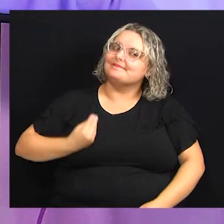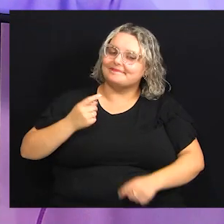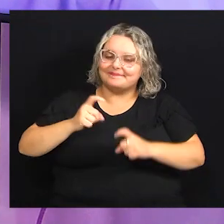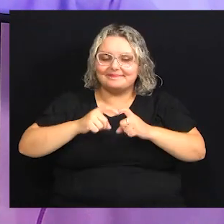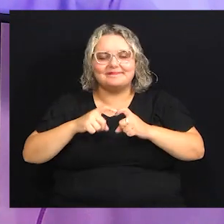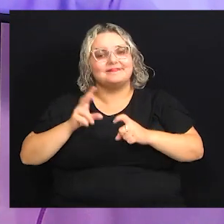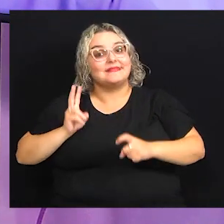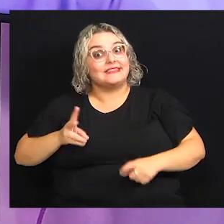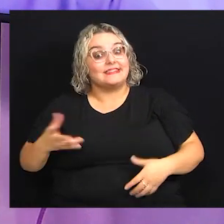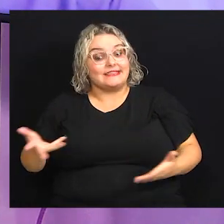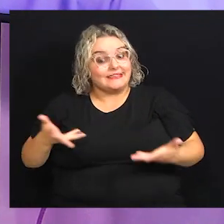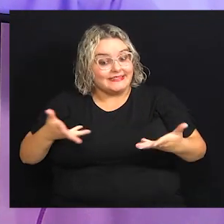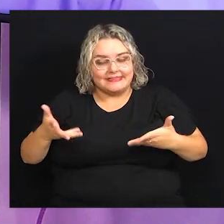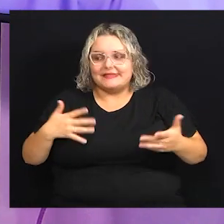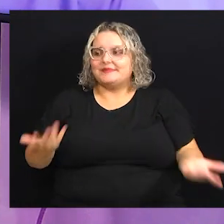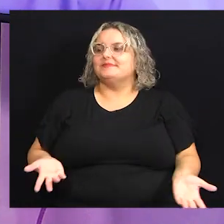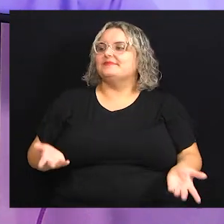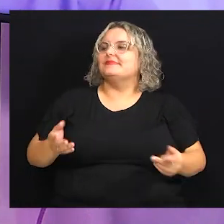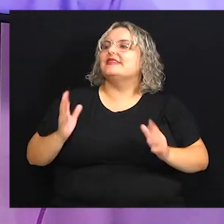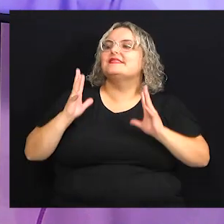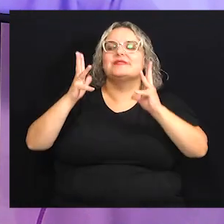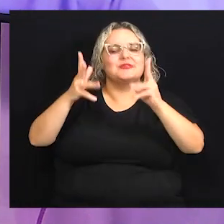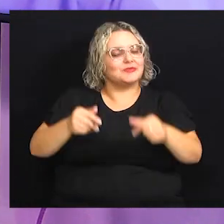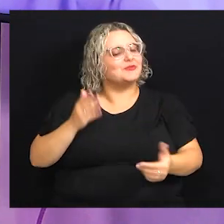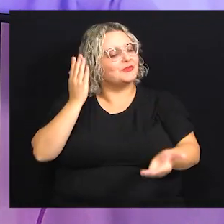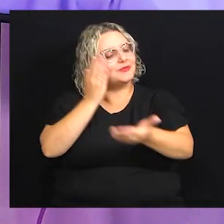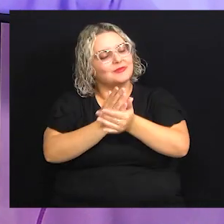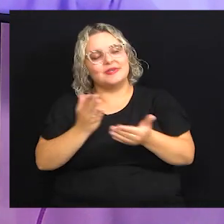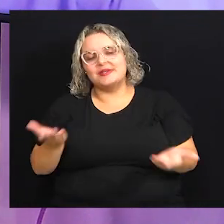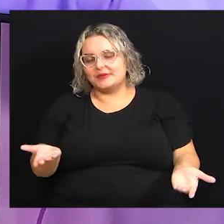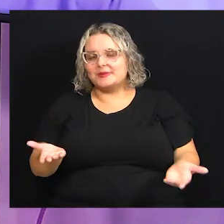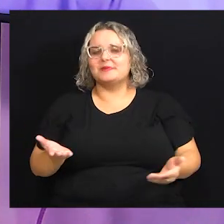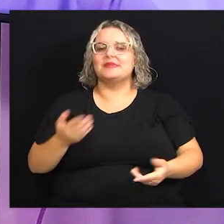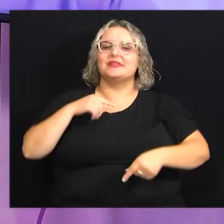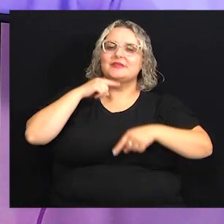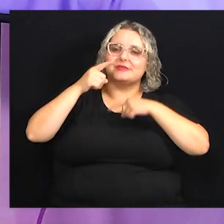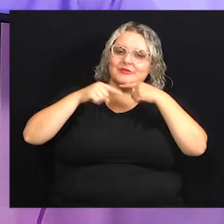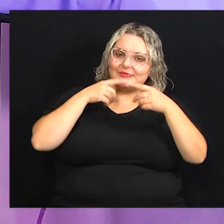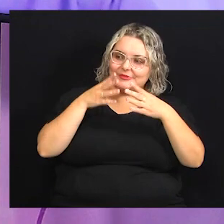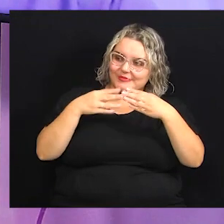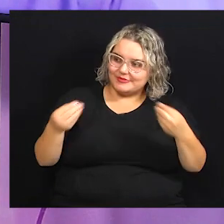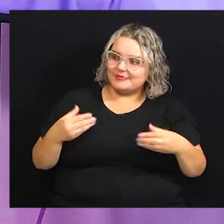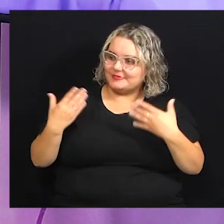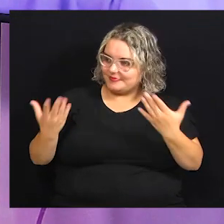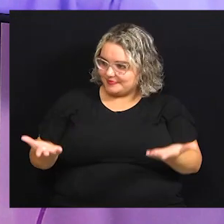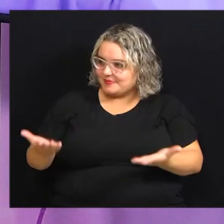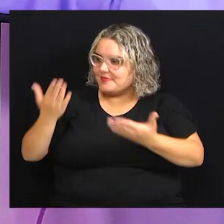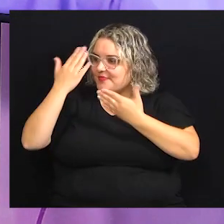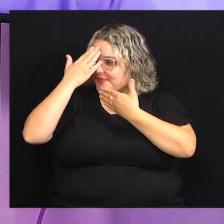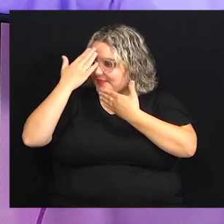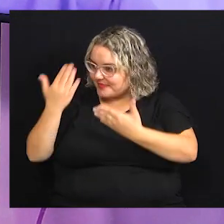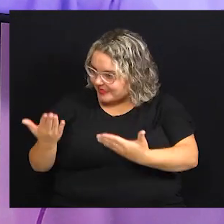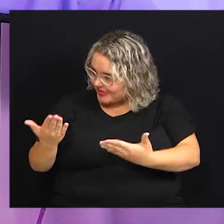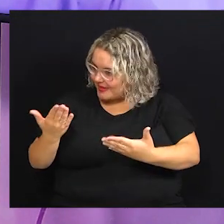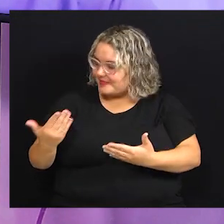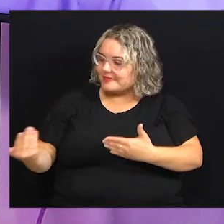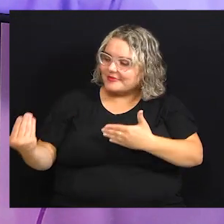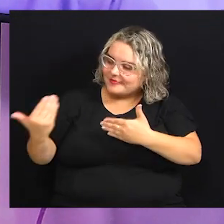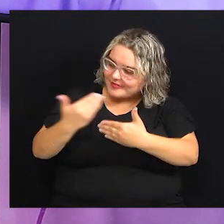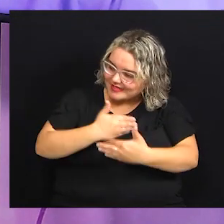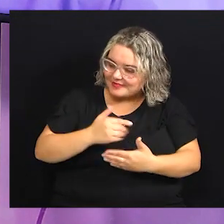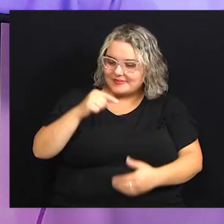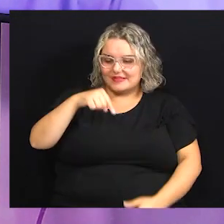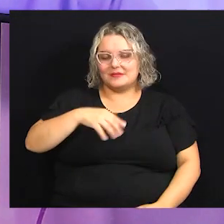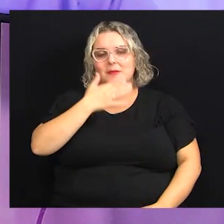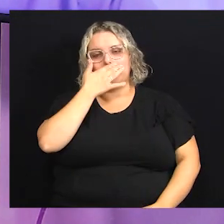médico, né, é sempre muito corrida, mas você fez questão de parar tudo e tirar as nossas dúvidas. Então, muito obrigada por